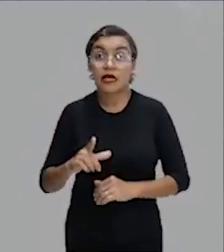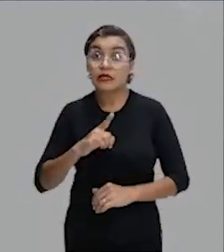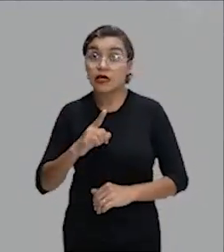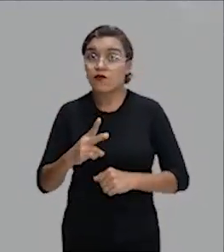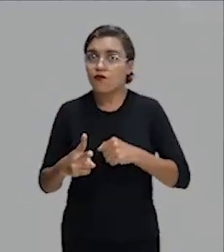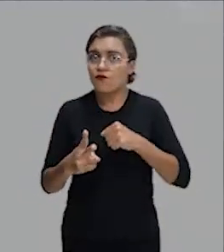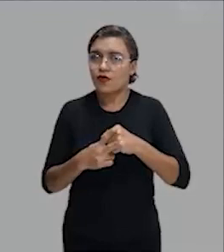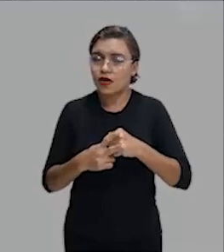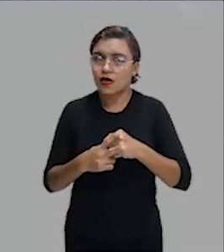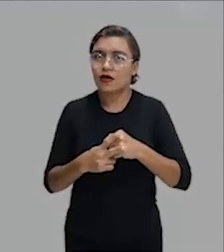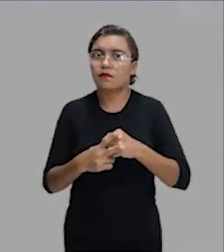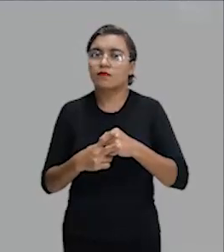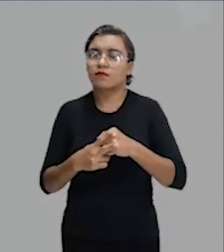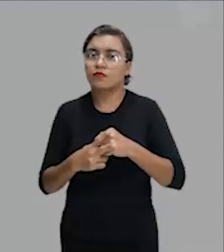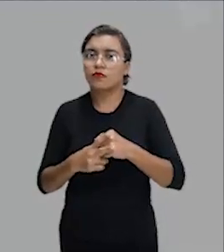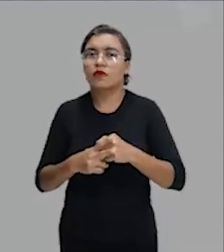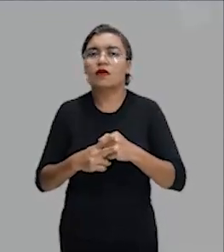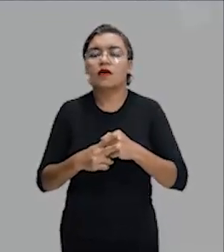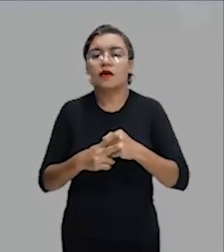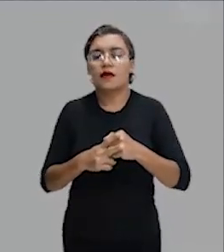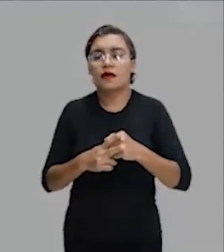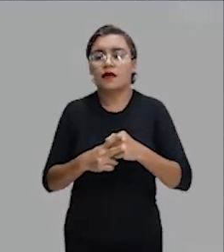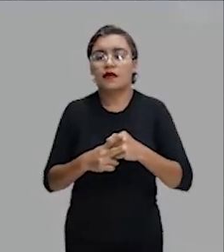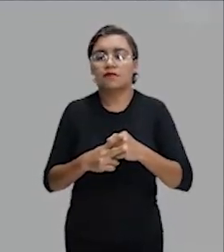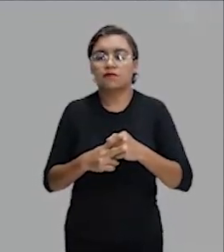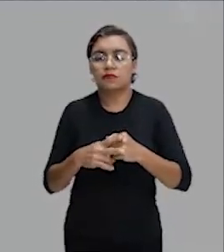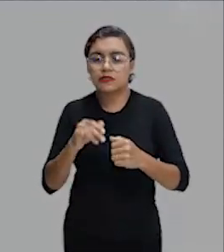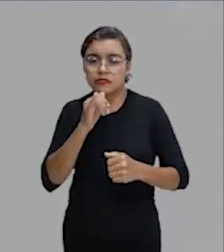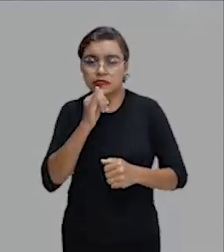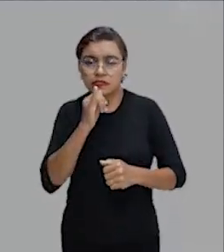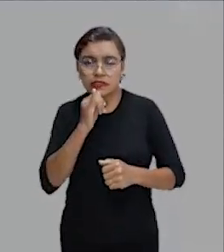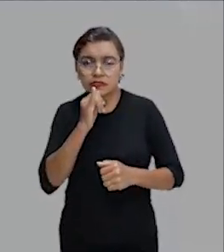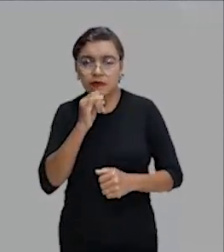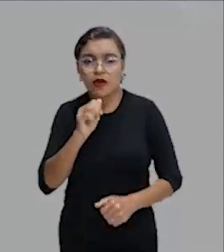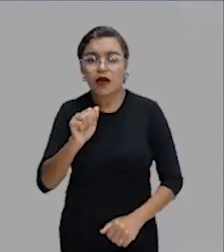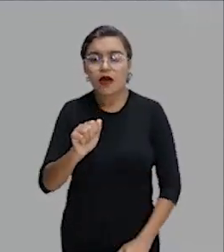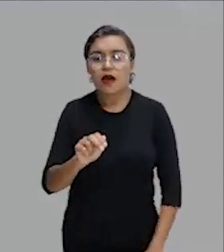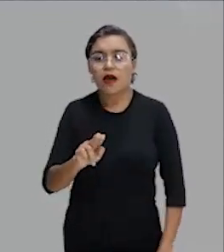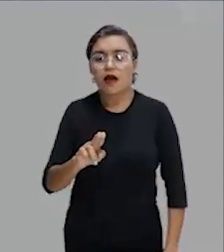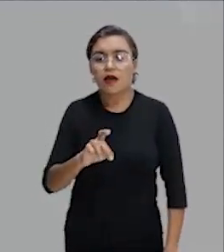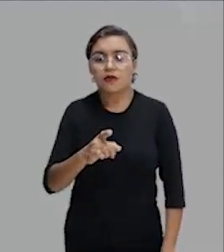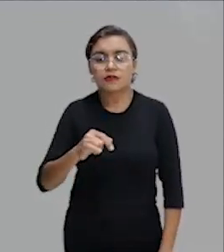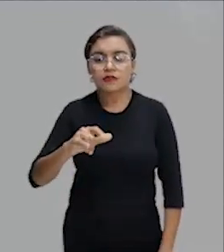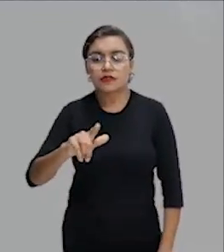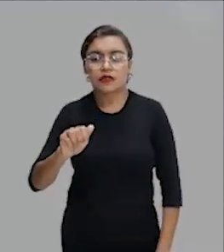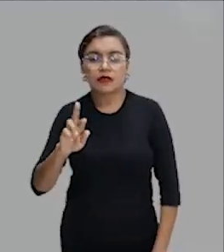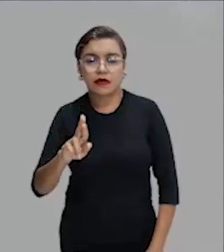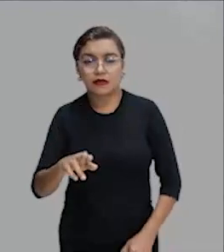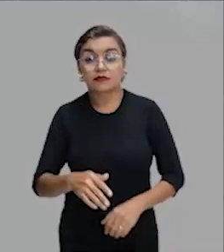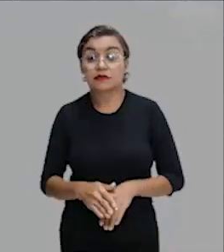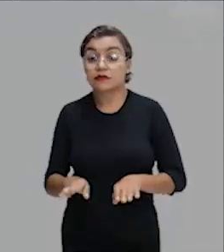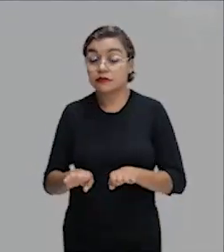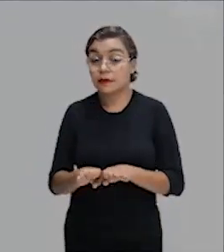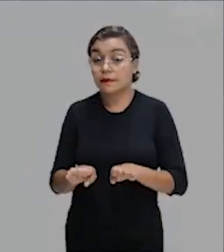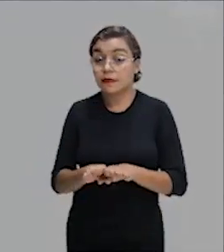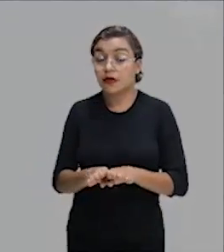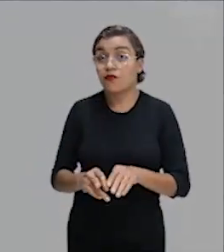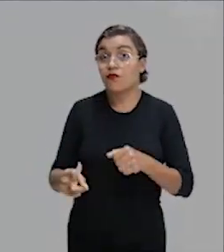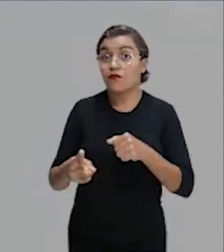auxiliar, que vai ser o verbo have, que é o verbo ter em português, mais o verbo